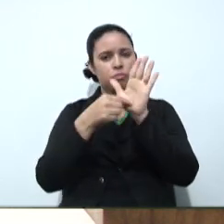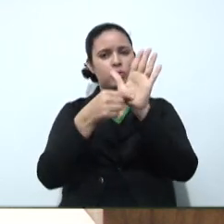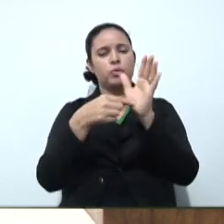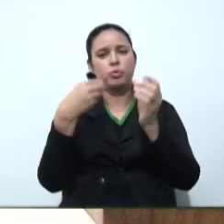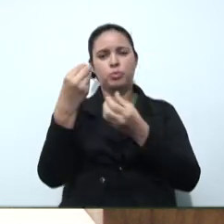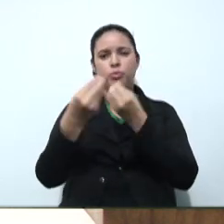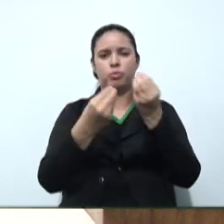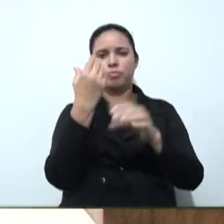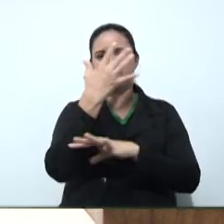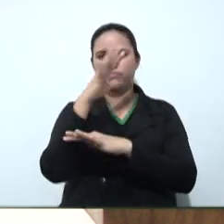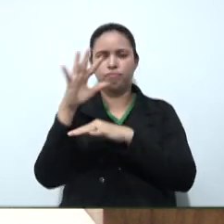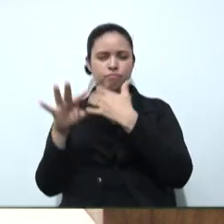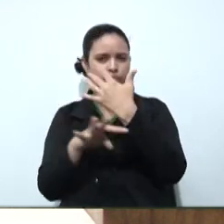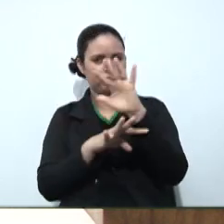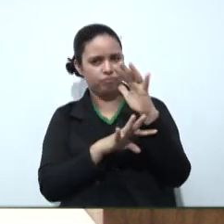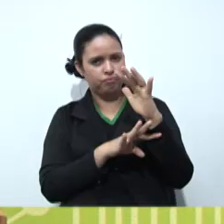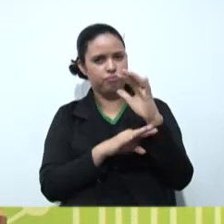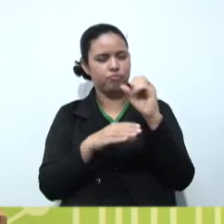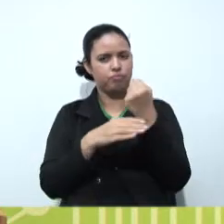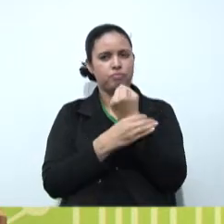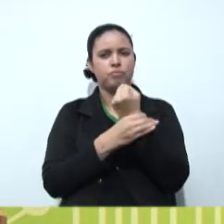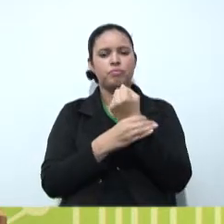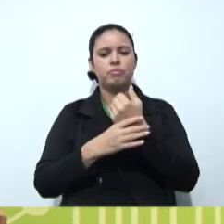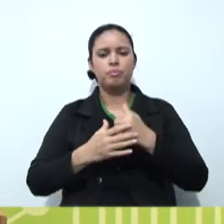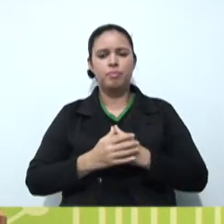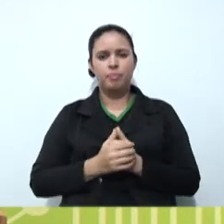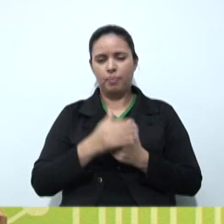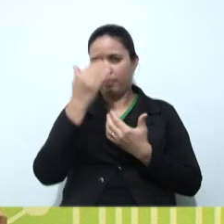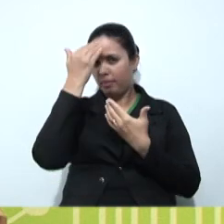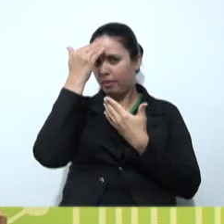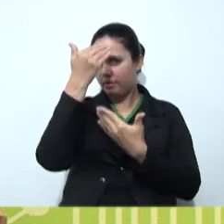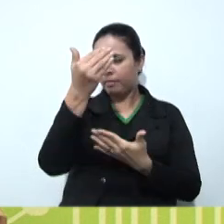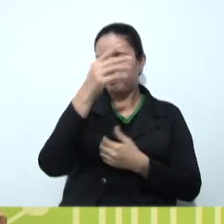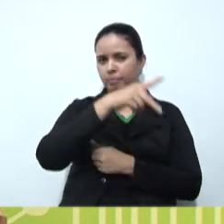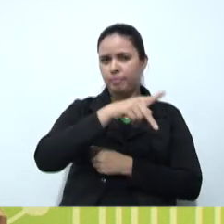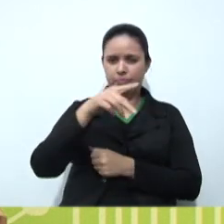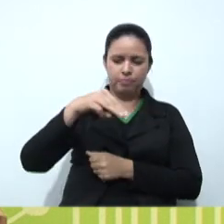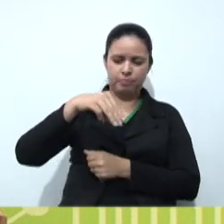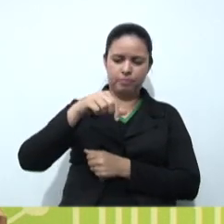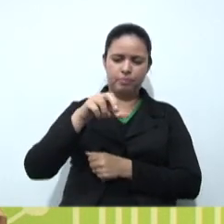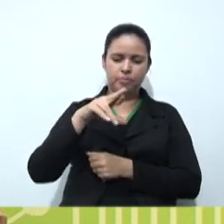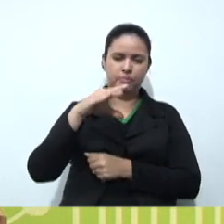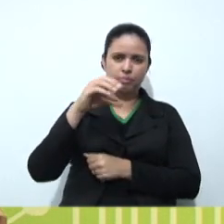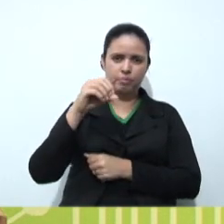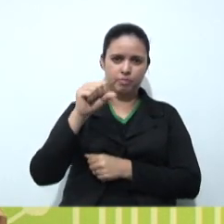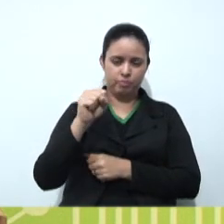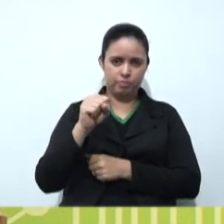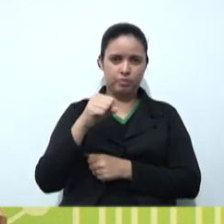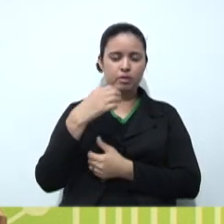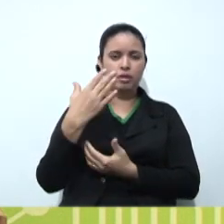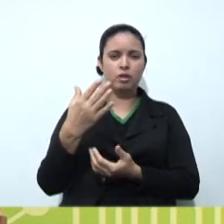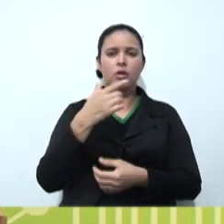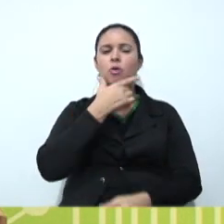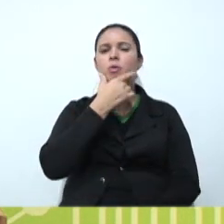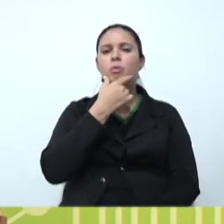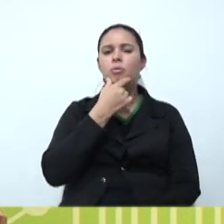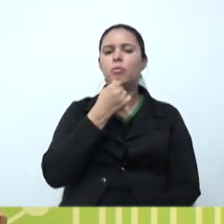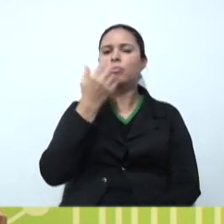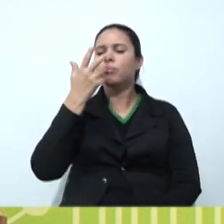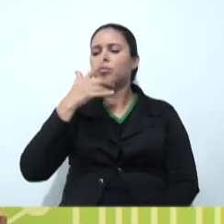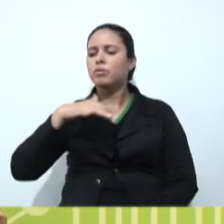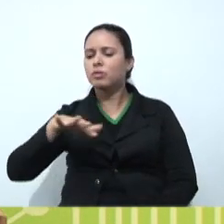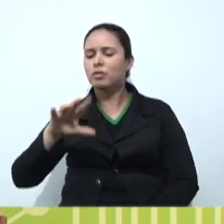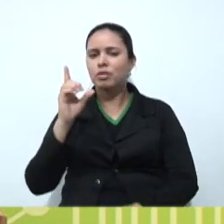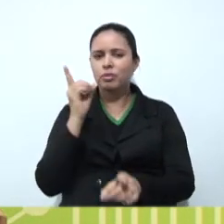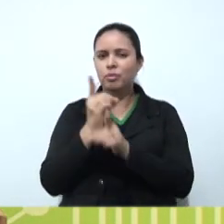ambiental. Muito boa isso, dica, professor. muito boa dica, muito obrigado, professor Marcos. Então, a dica aí do professor, O Menino que Descobriu o Vento.